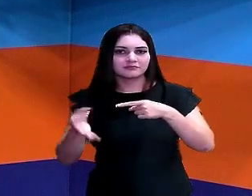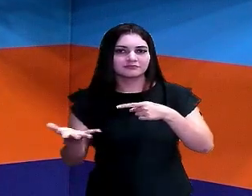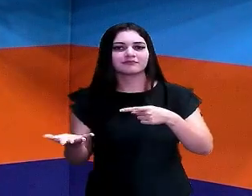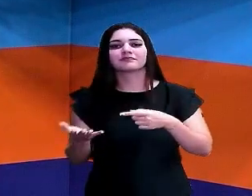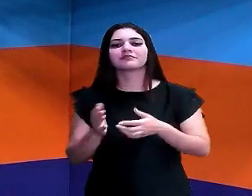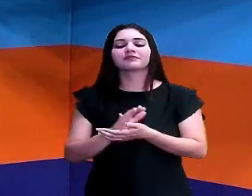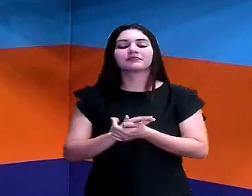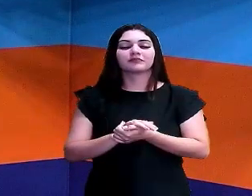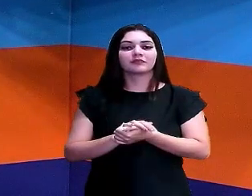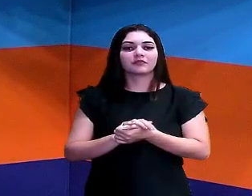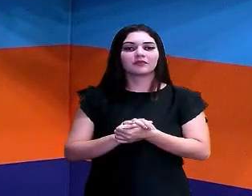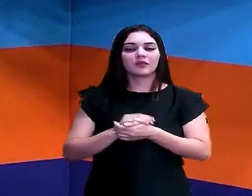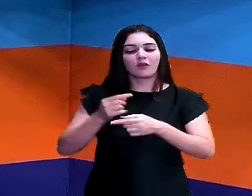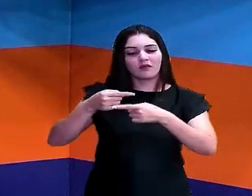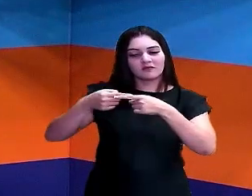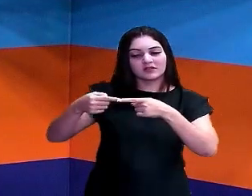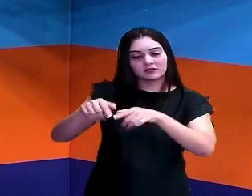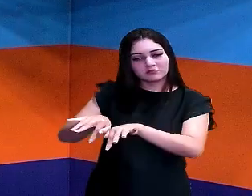uma fração